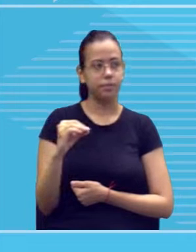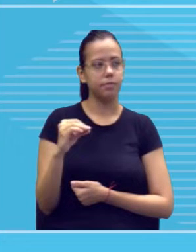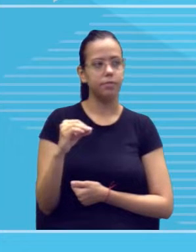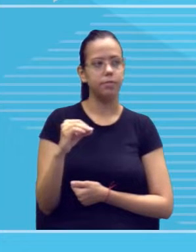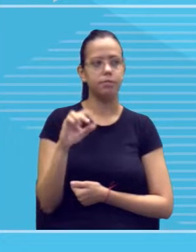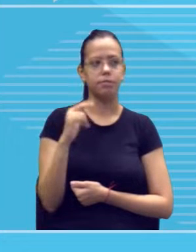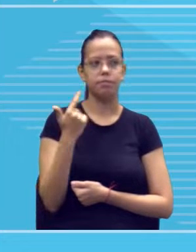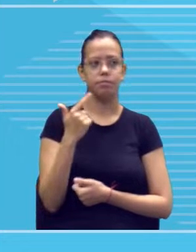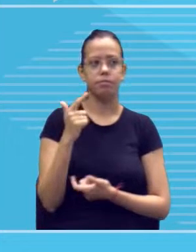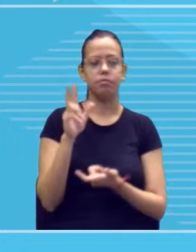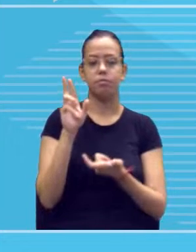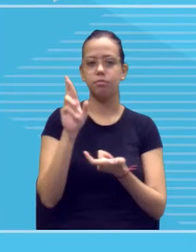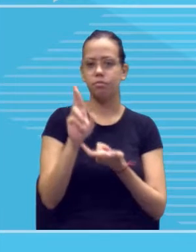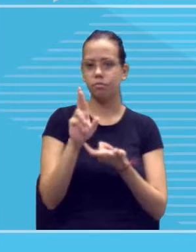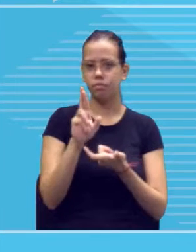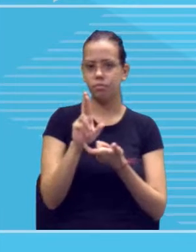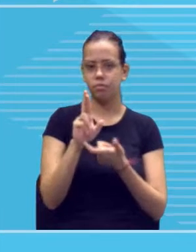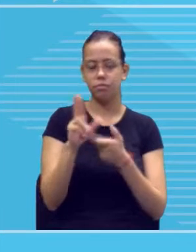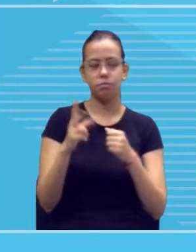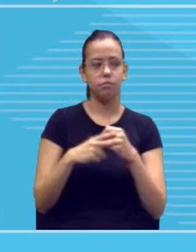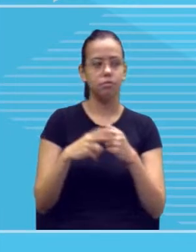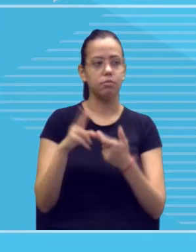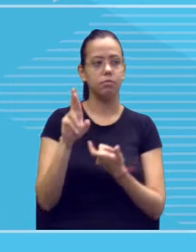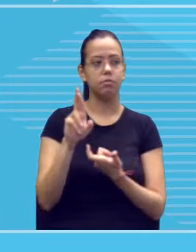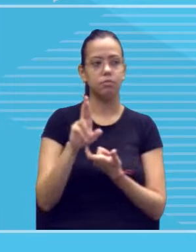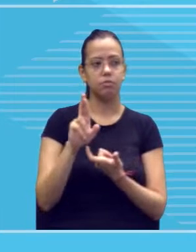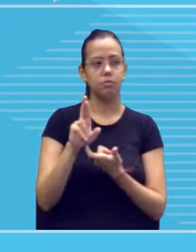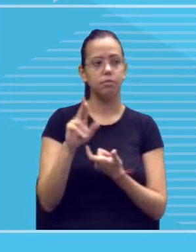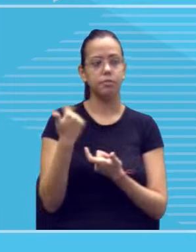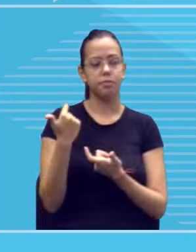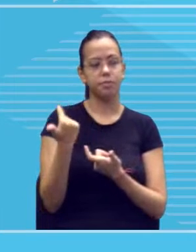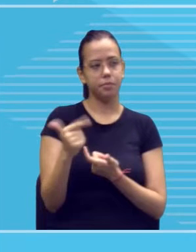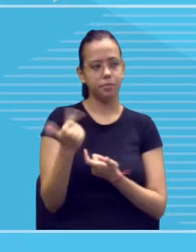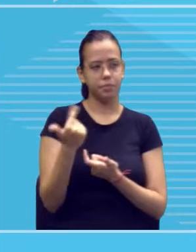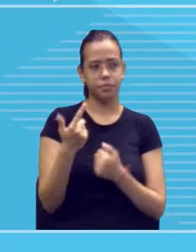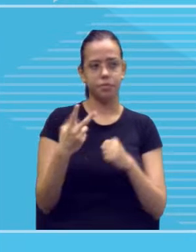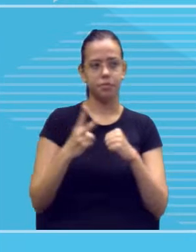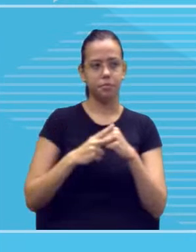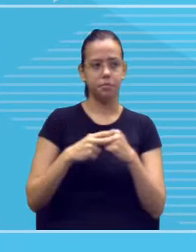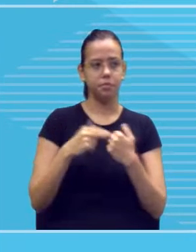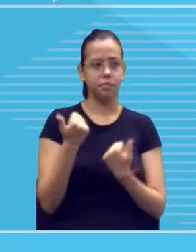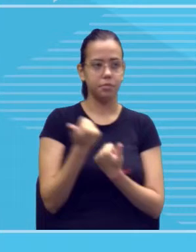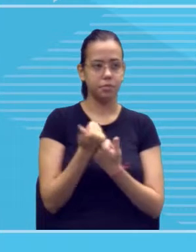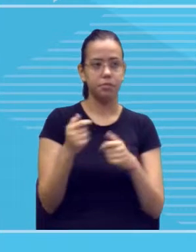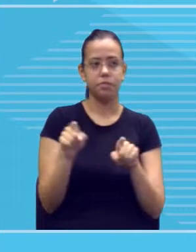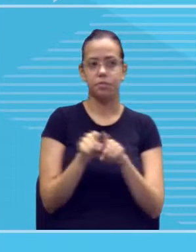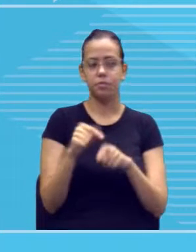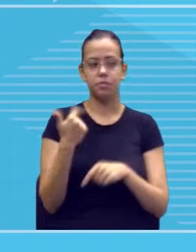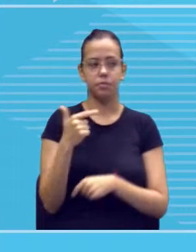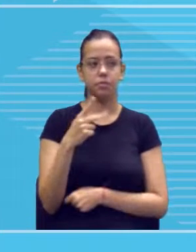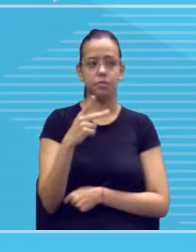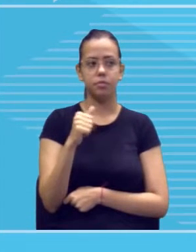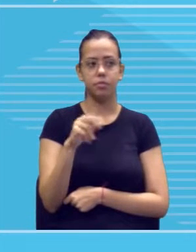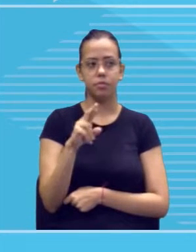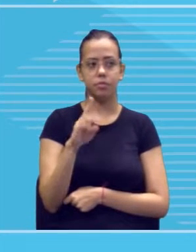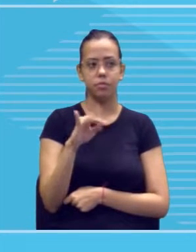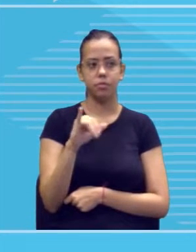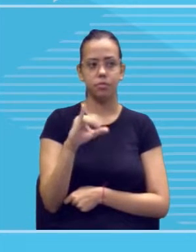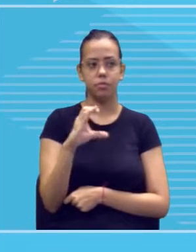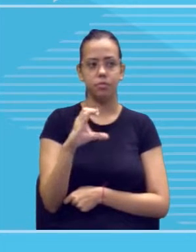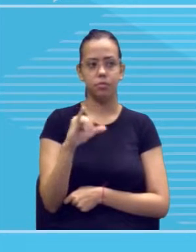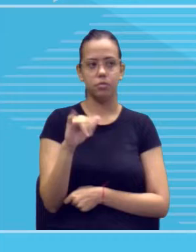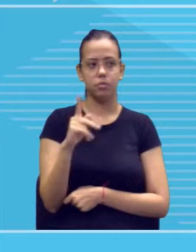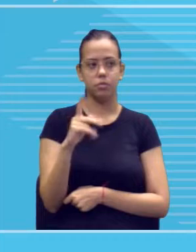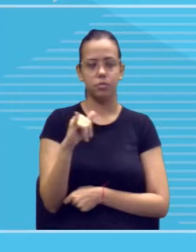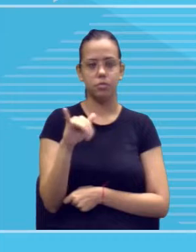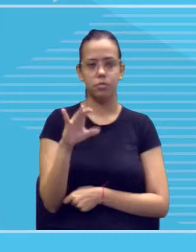infinitivo não existe infinitivo para verbos modais muito menos participe e nem